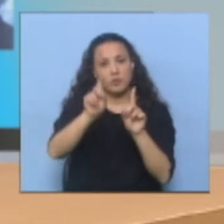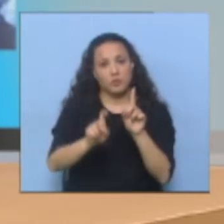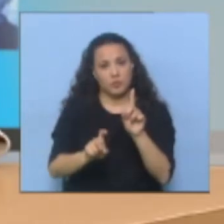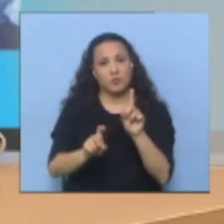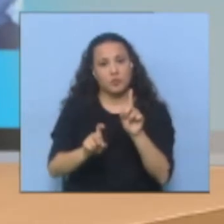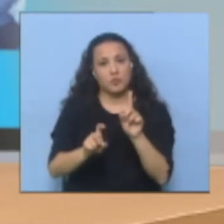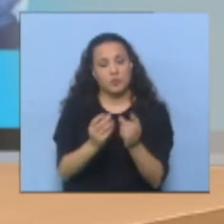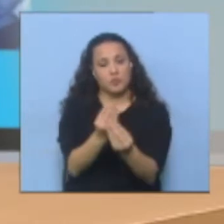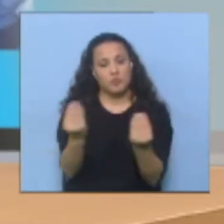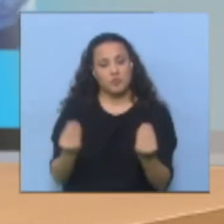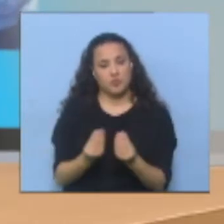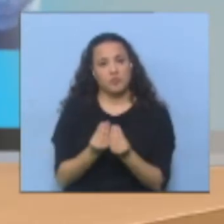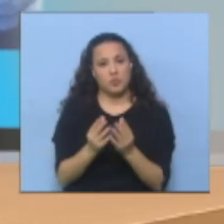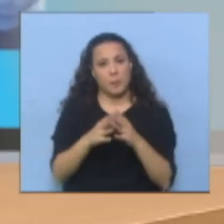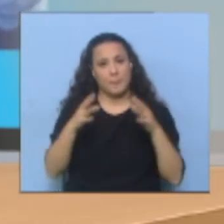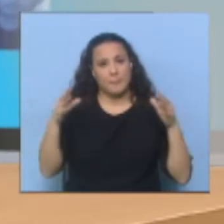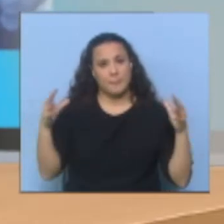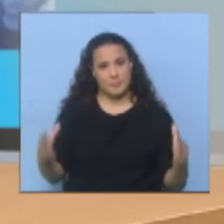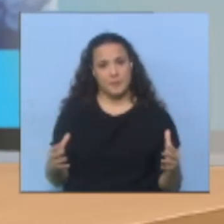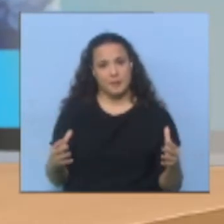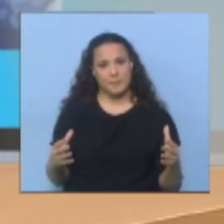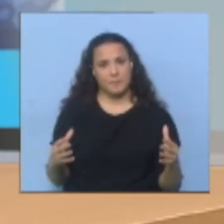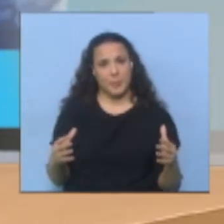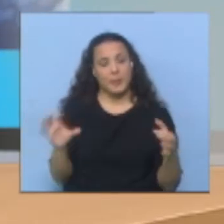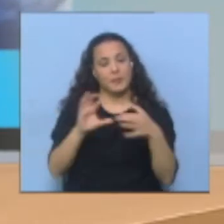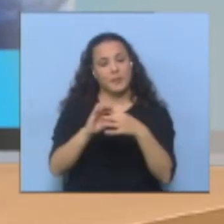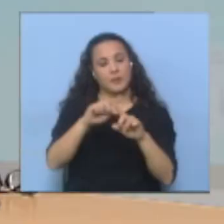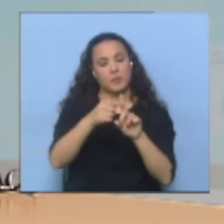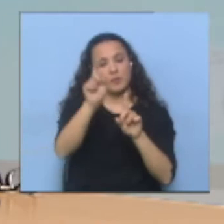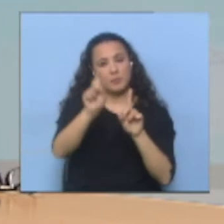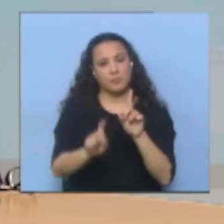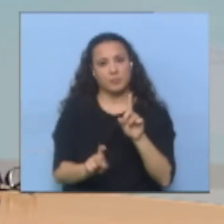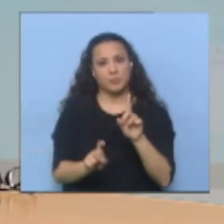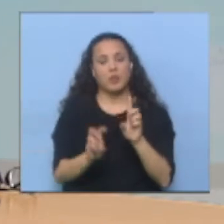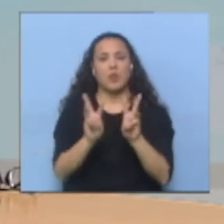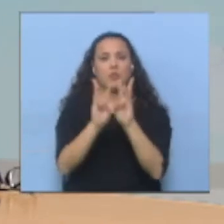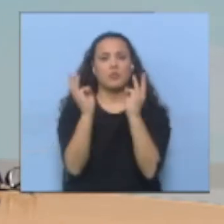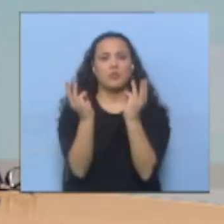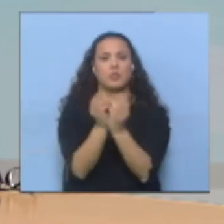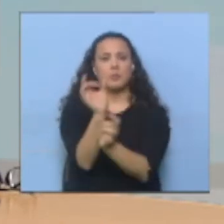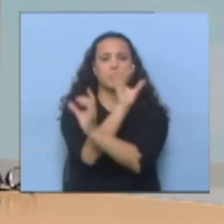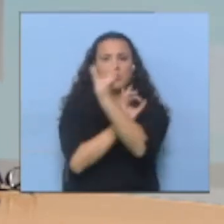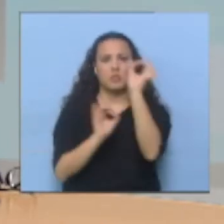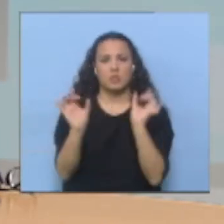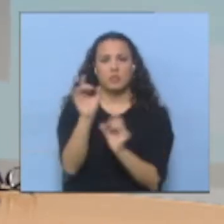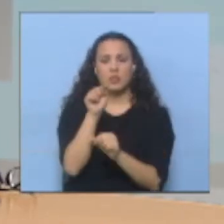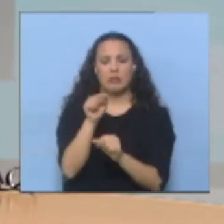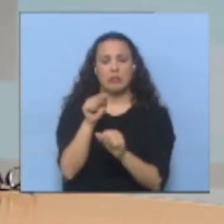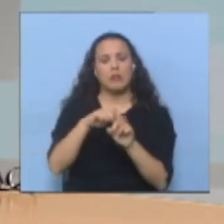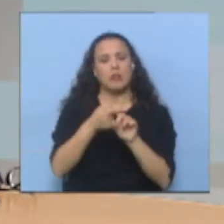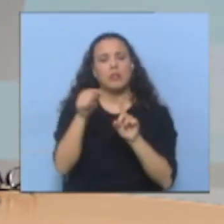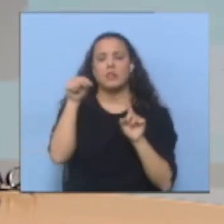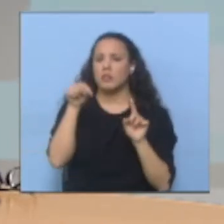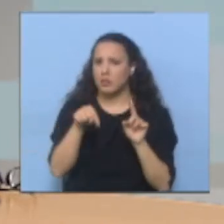número e mais distribuídas ao longo do ano. Voltemos a estes workshops internacionais. Este ano, o que é que eles